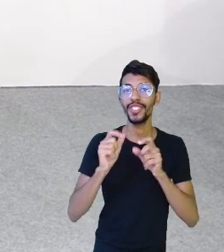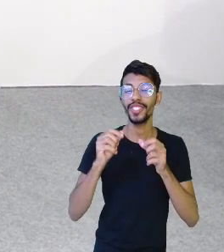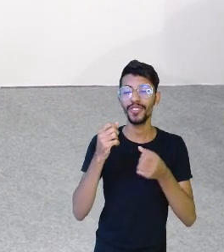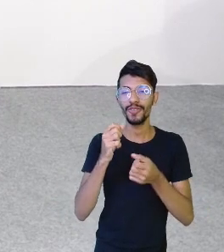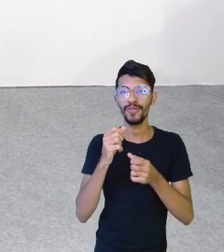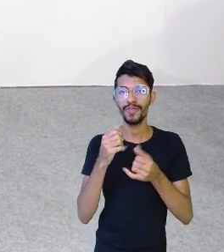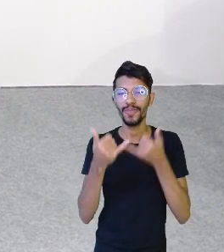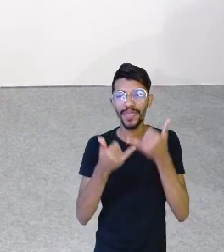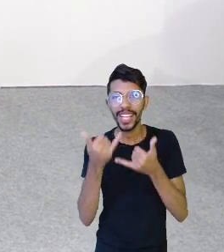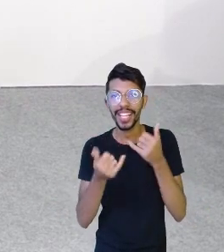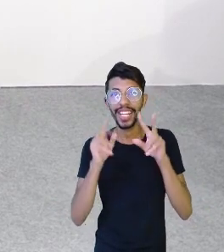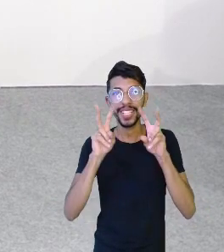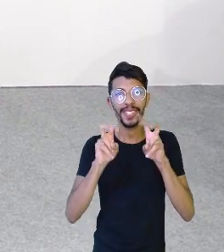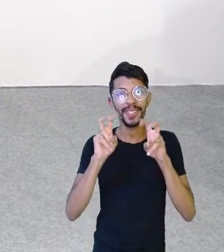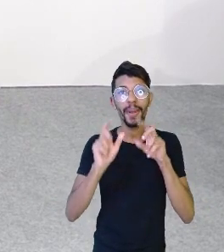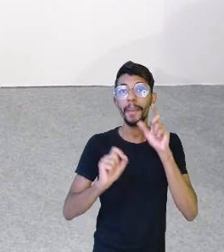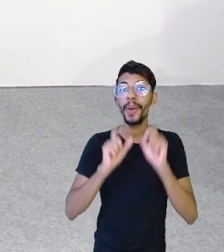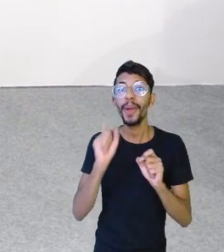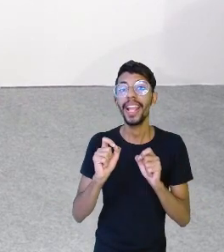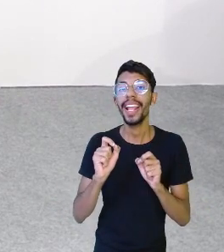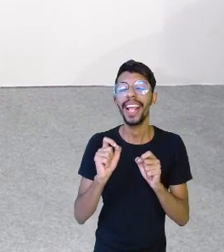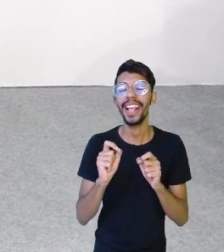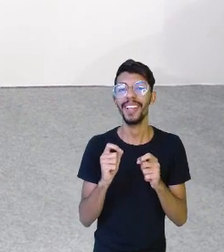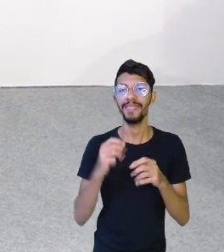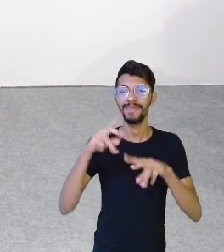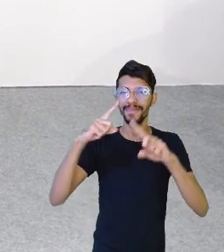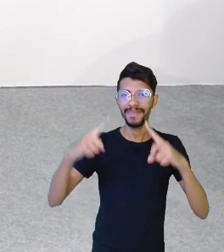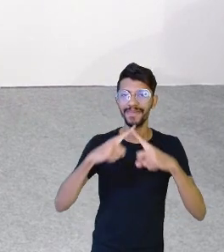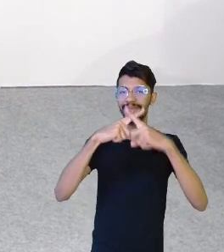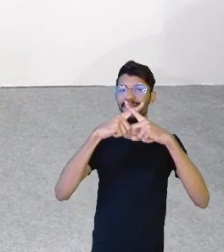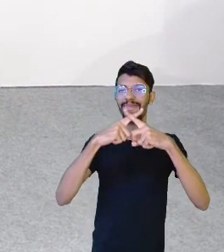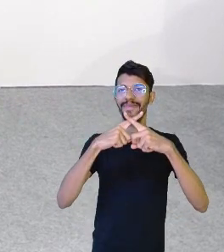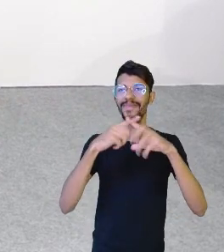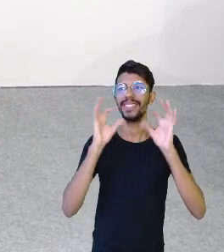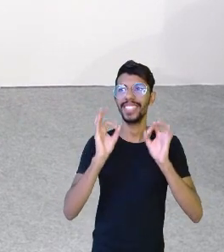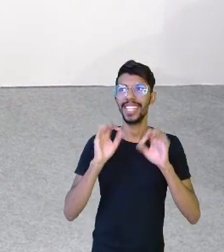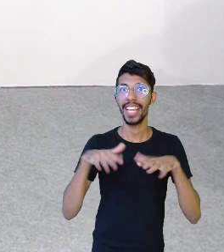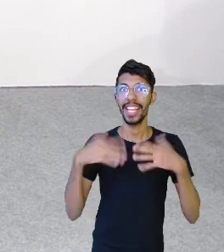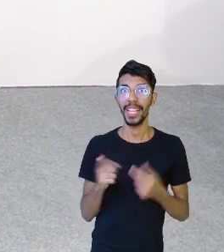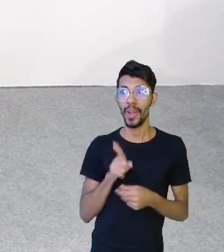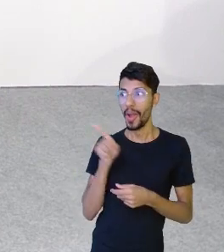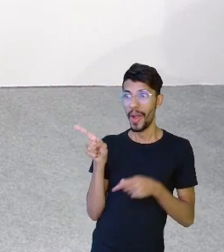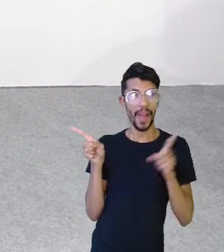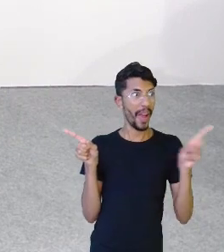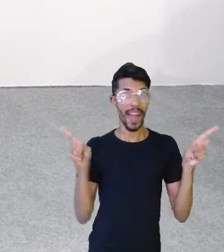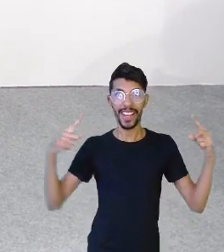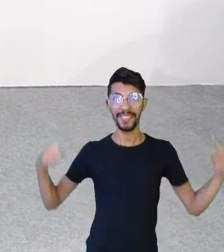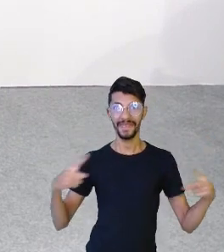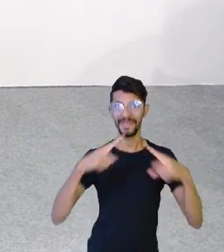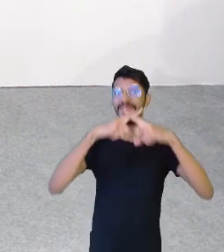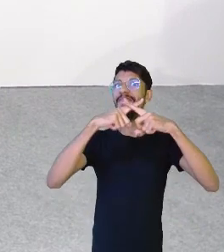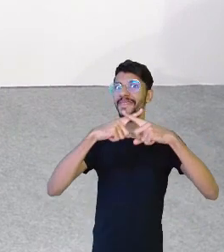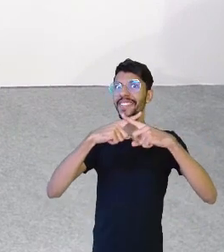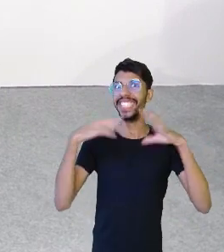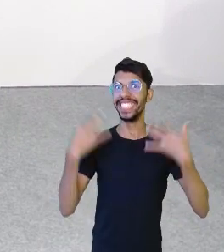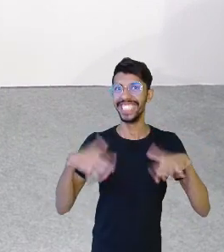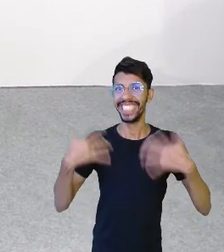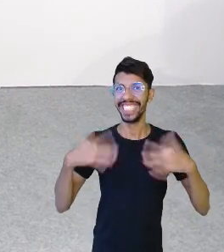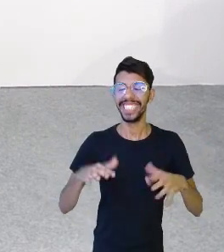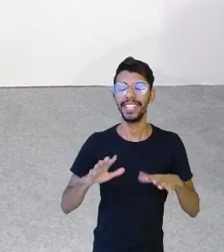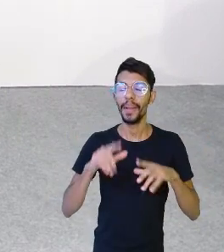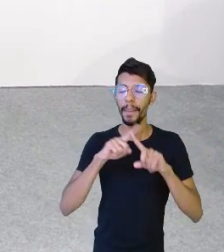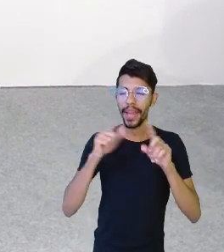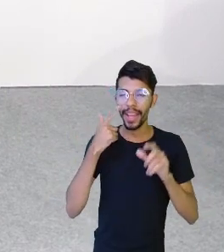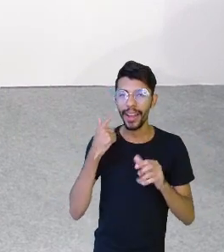joguinho de multiplicação. Isso mesmo! E olha só, as competidoras! Mas antes eu vou